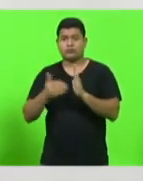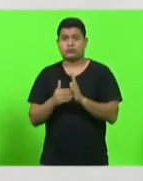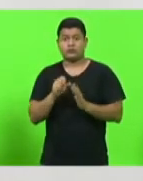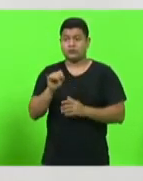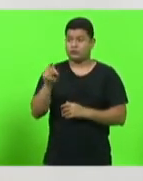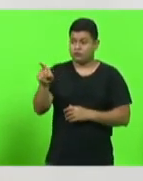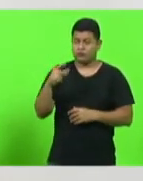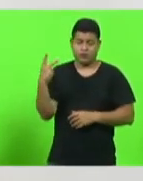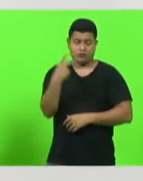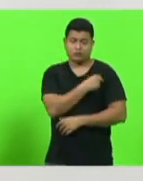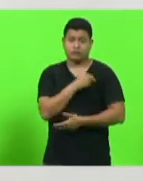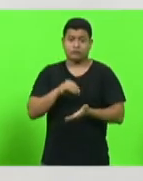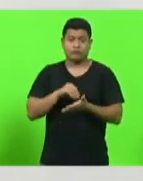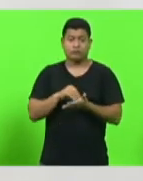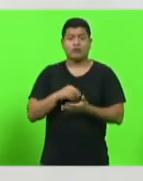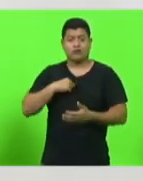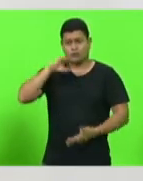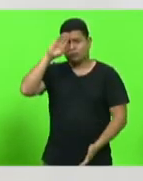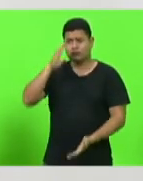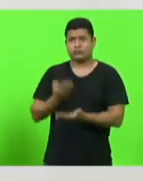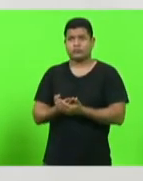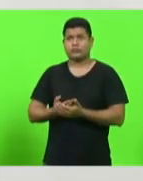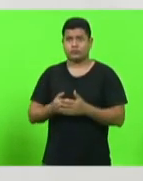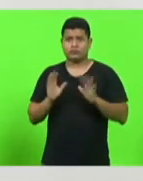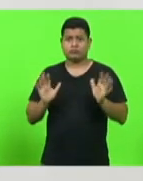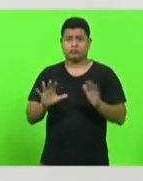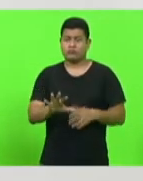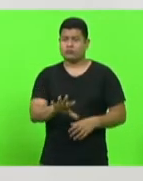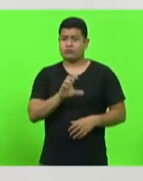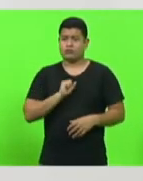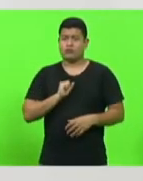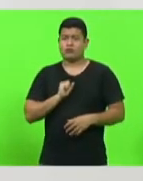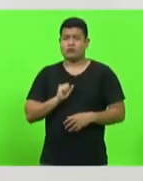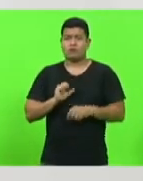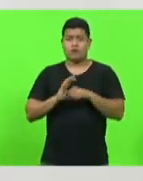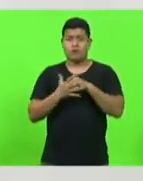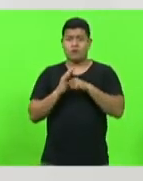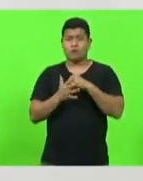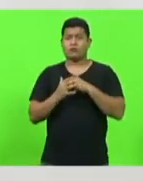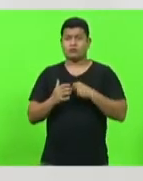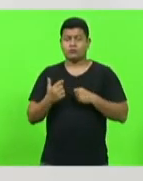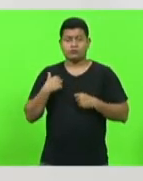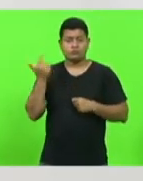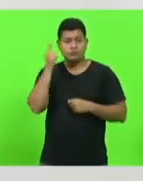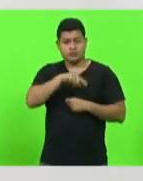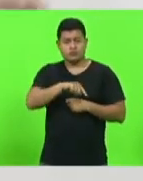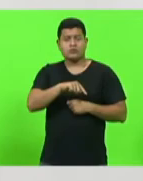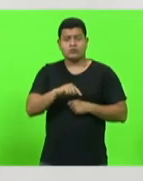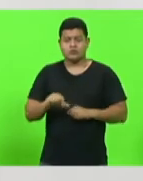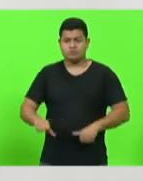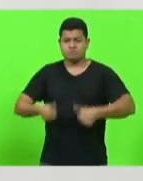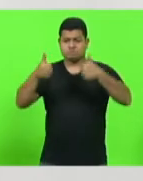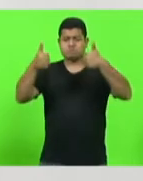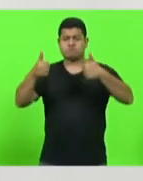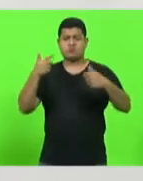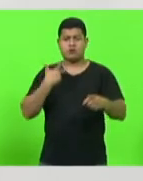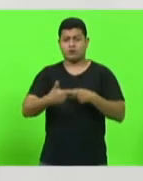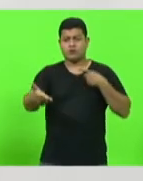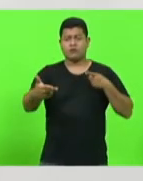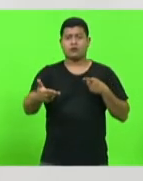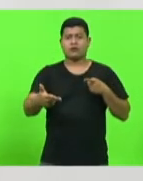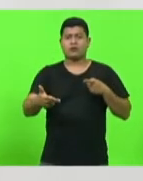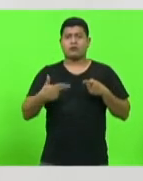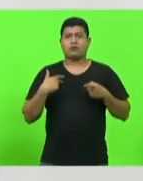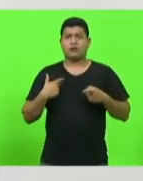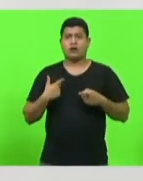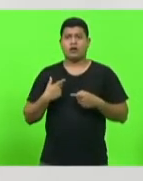na eficácia da vacina. Eu também tive o Covid, meu corpo tem um quadro imunológico que me dá essa resistência, eu acredito na eficácia. Não há o